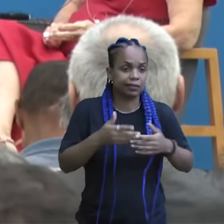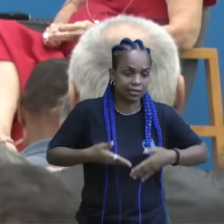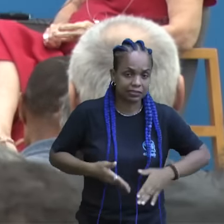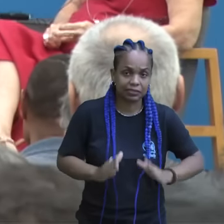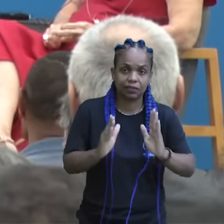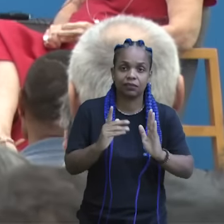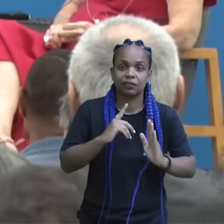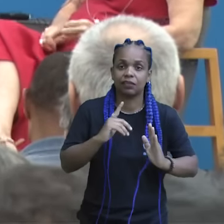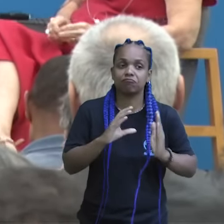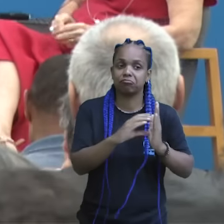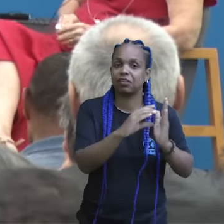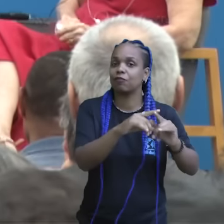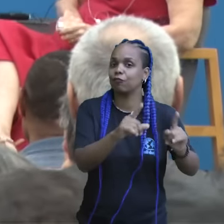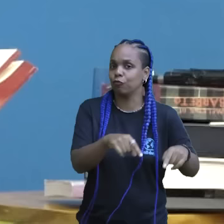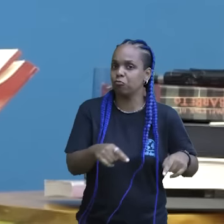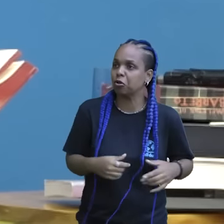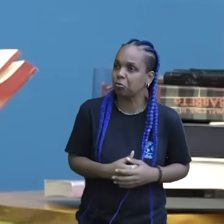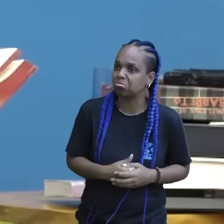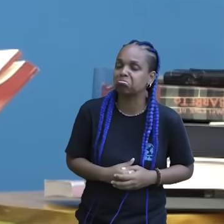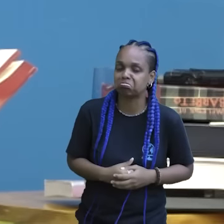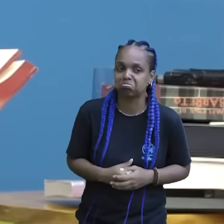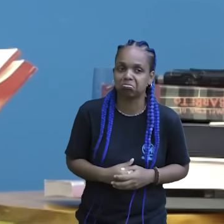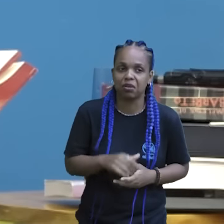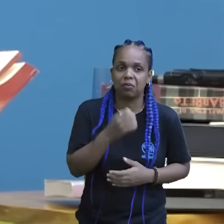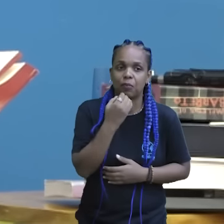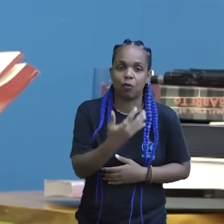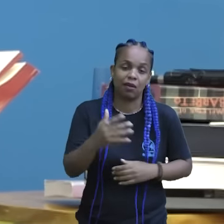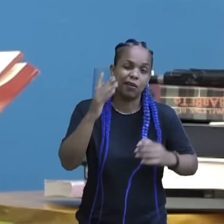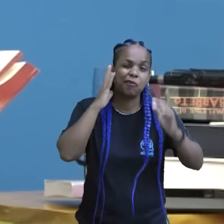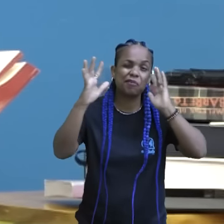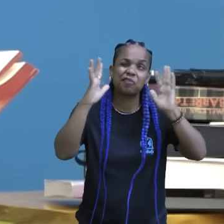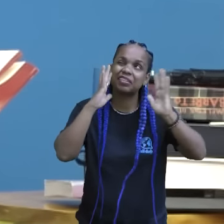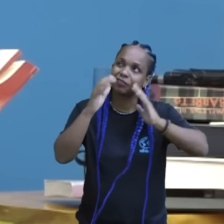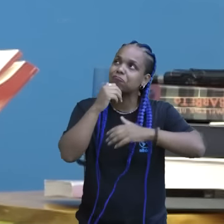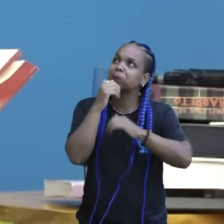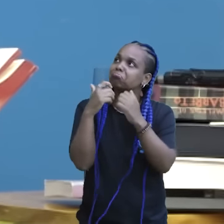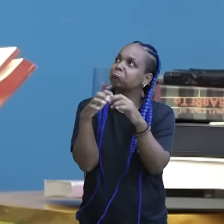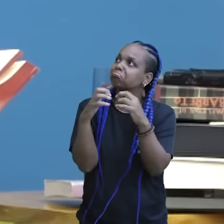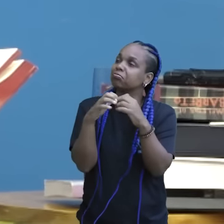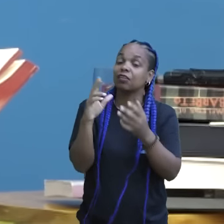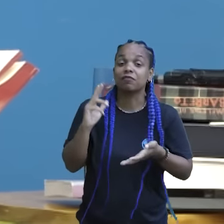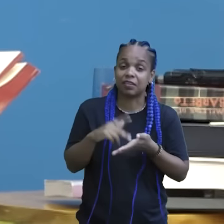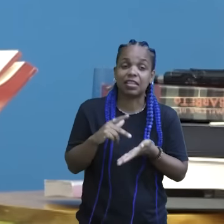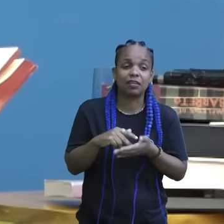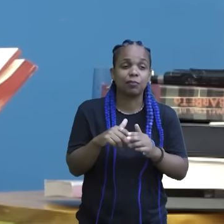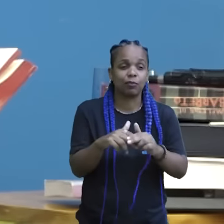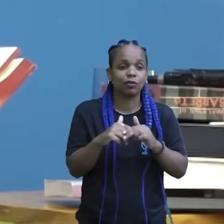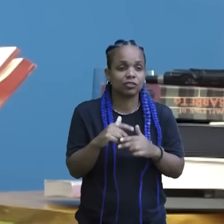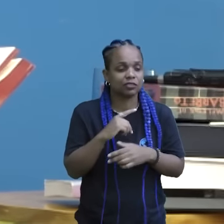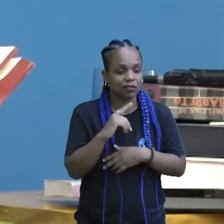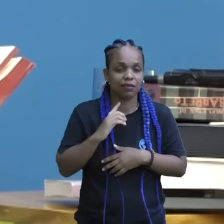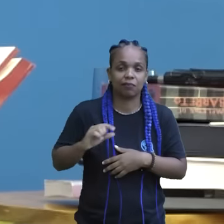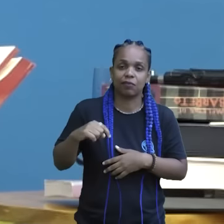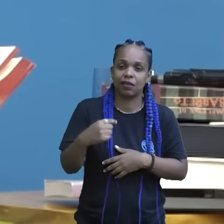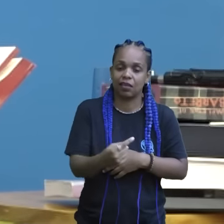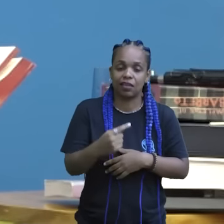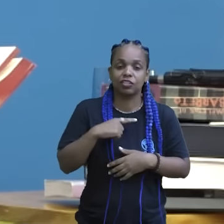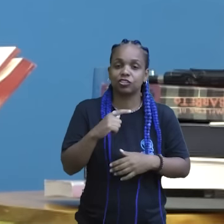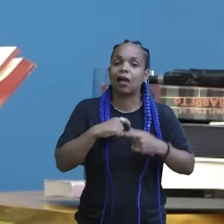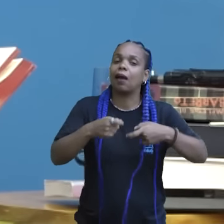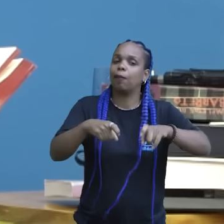mim, quando, após a posse e o compromisso ou o juramento, sentei-me perfeitamente à vontade